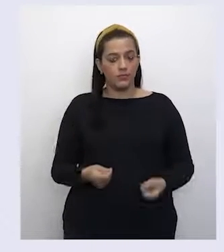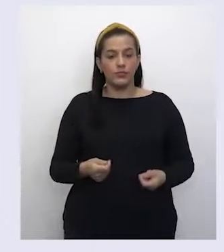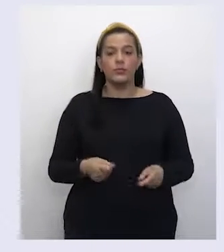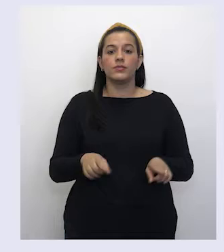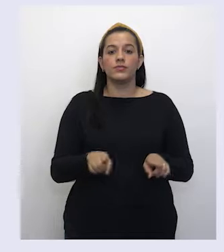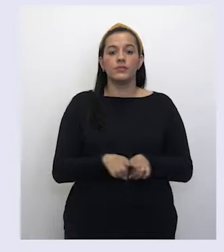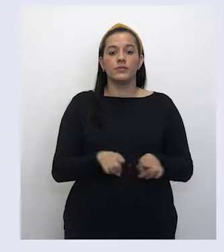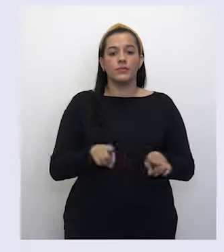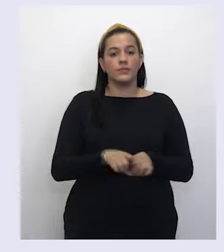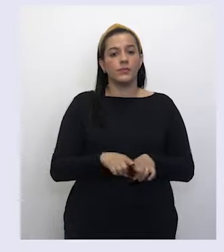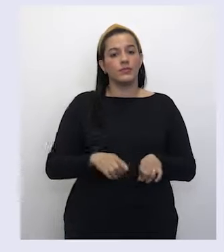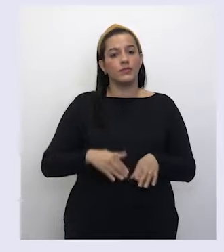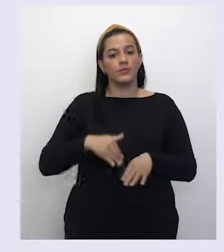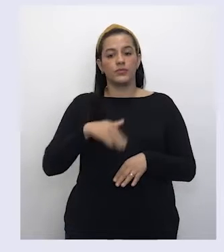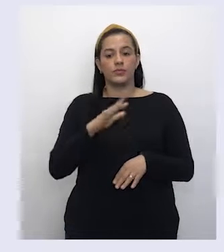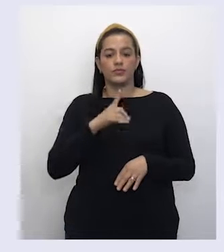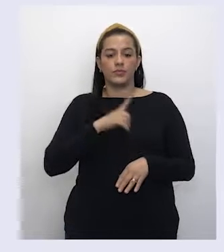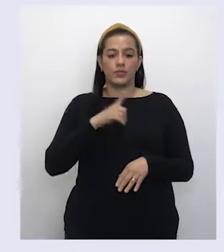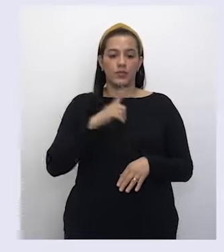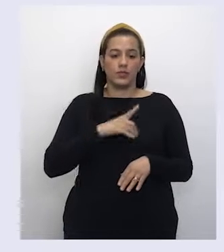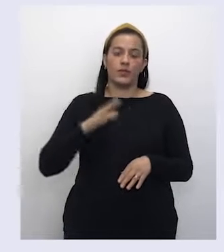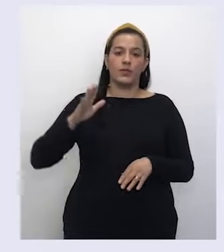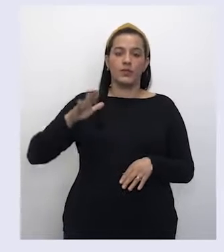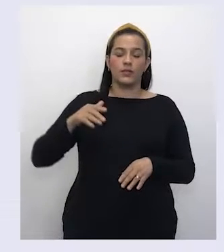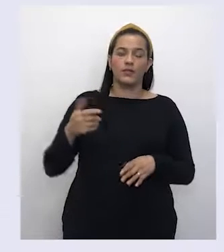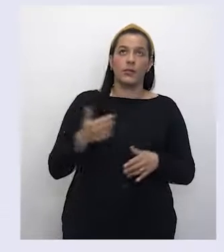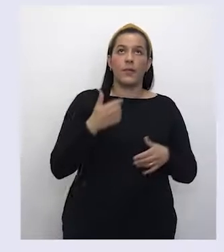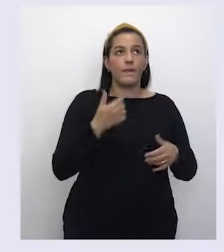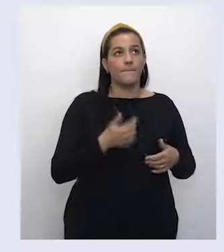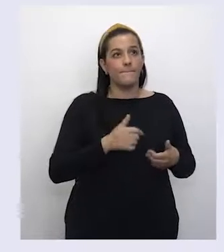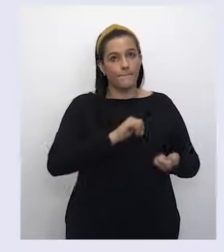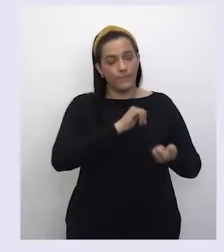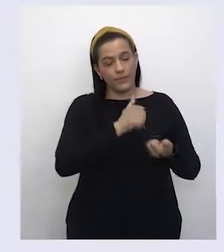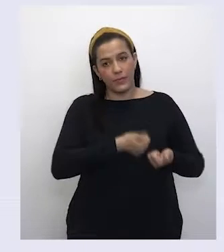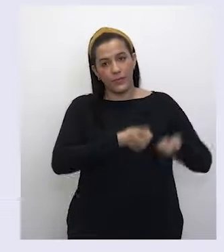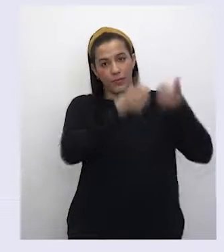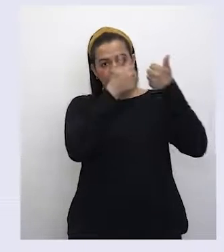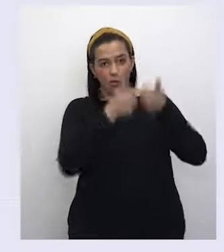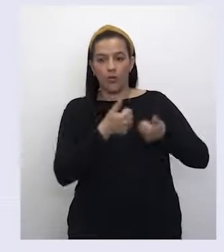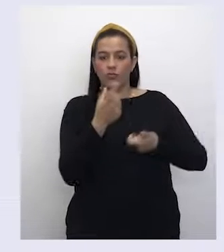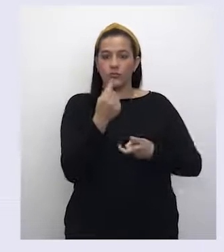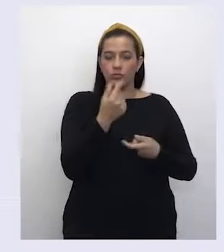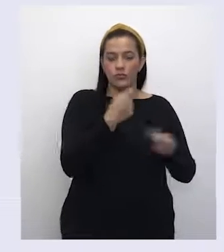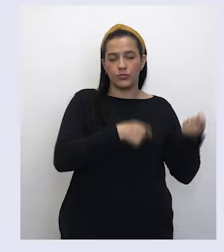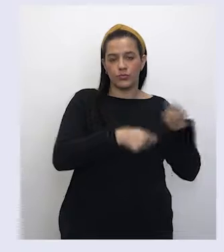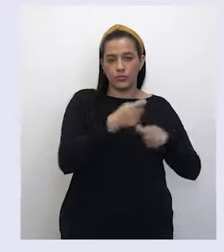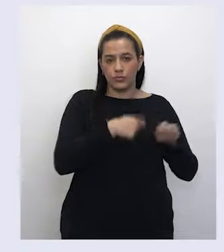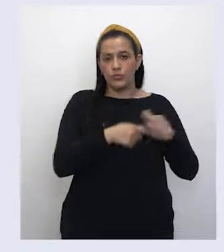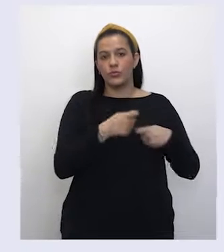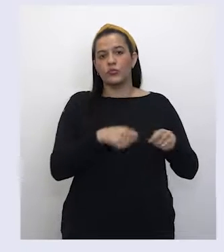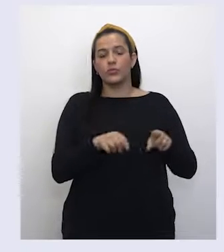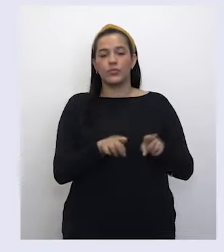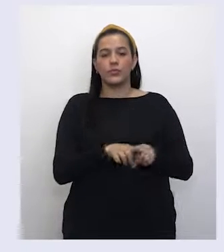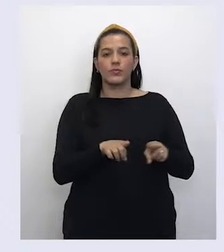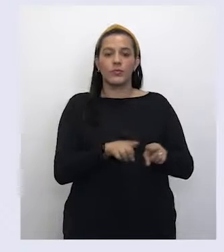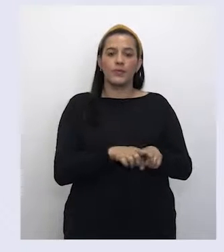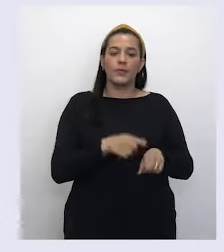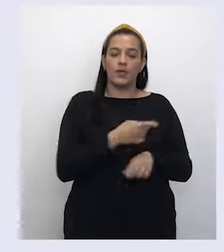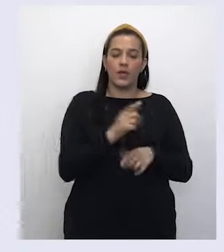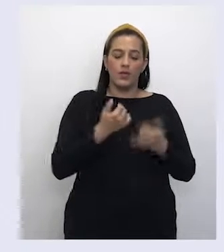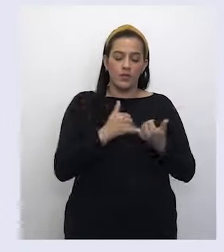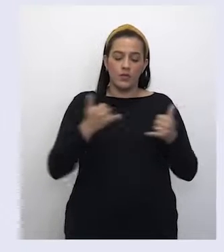de tudo, além de melhorias, né, na esfera socioeconômica, em que a